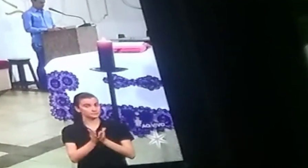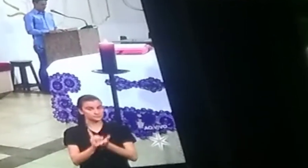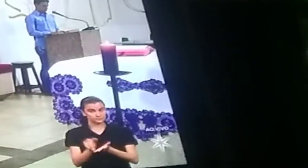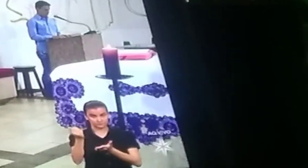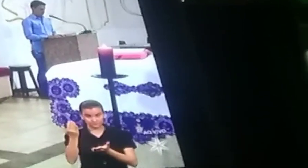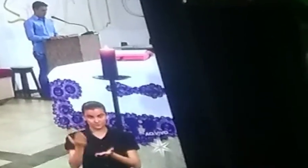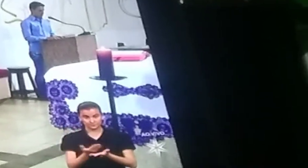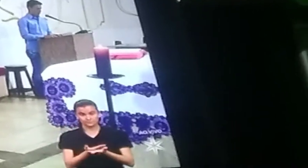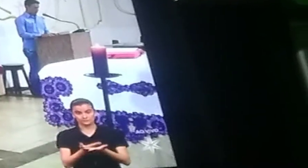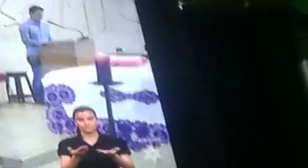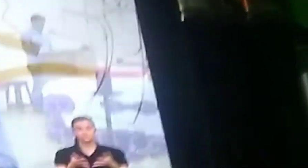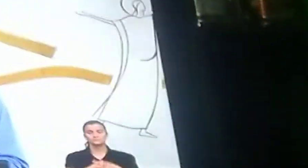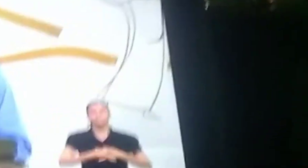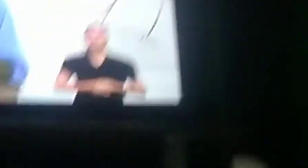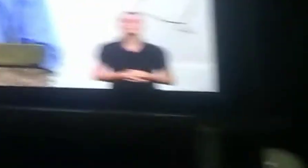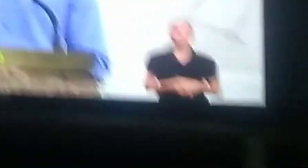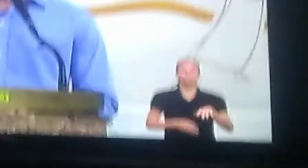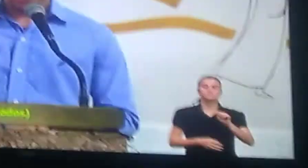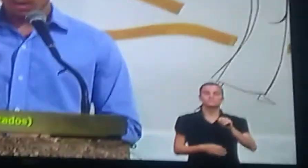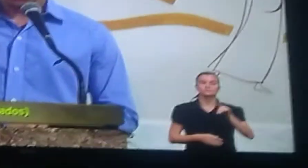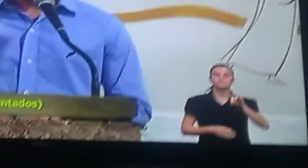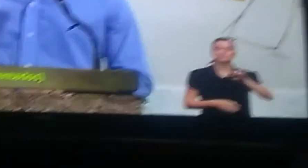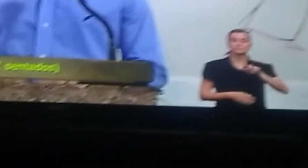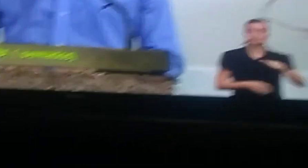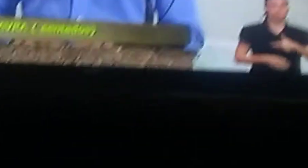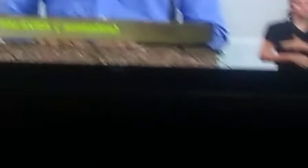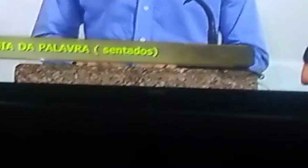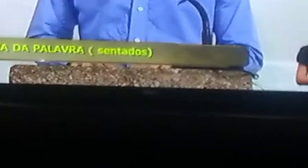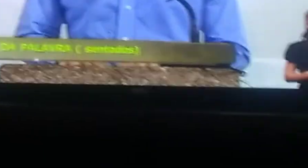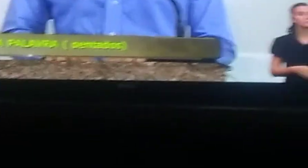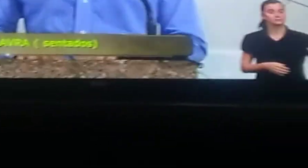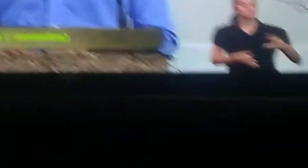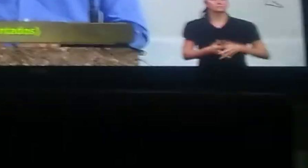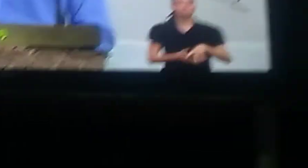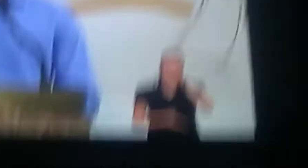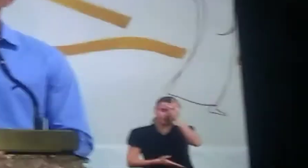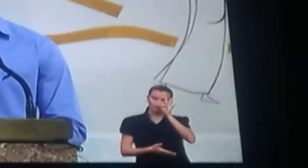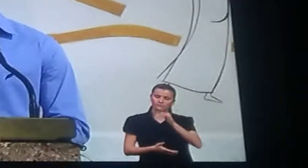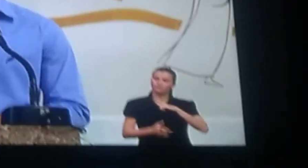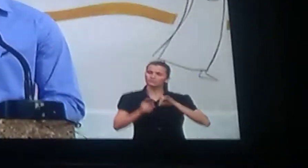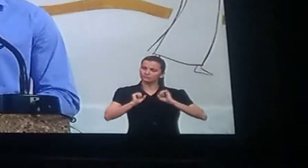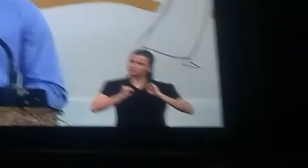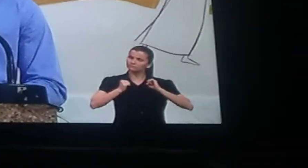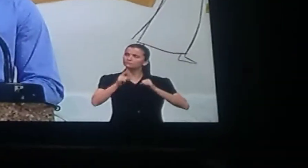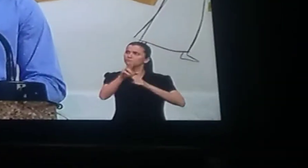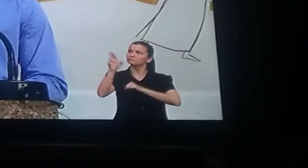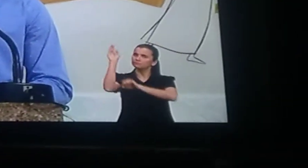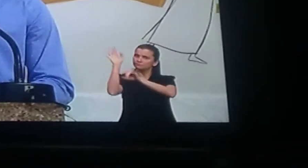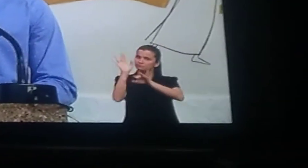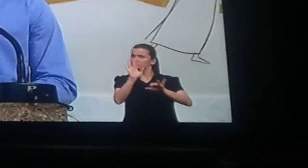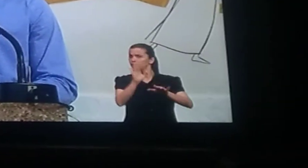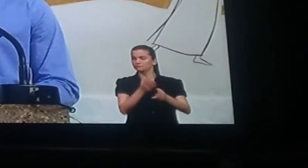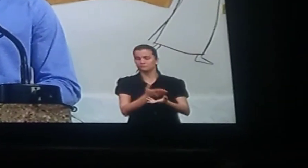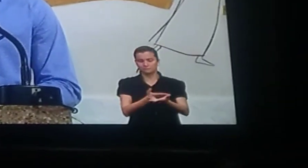recompensou com sua perene aliança. Nessa corrente de fé e de